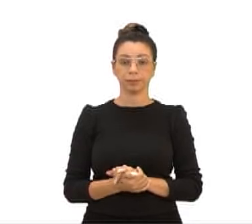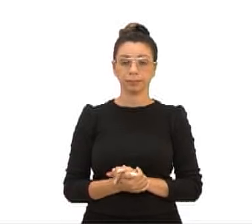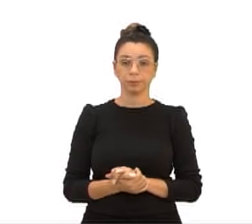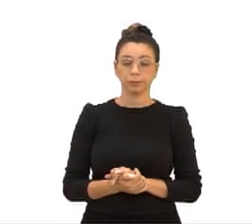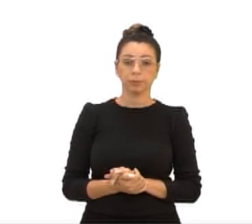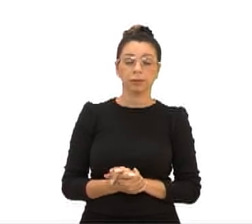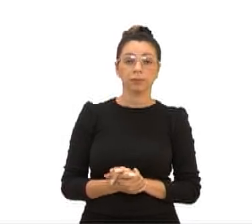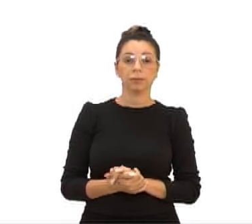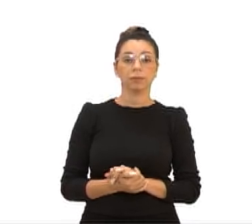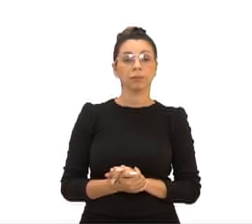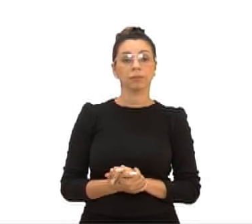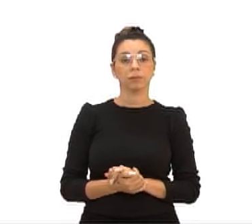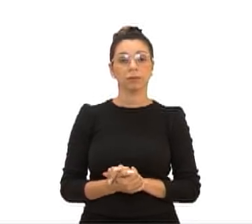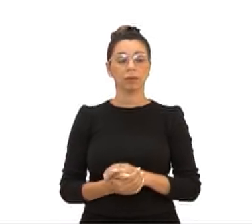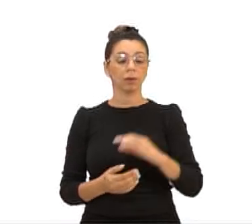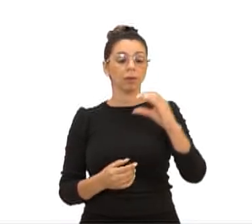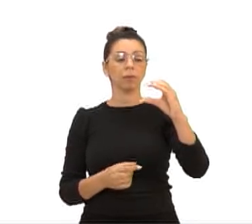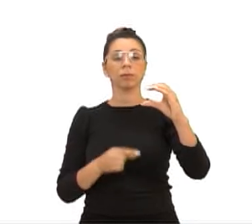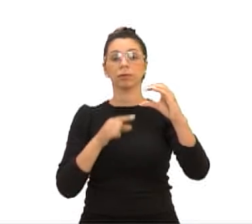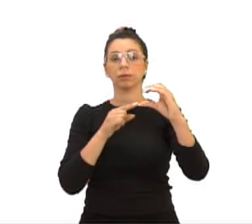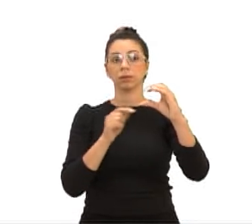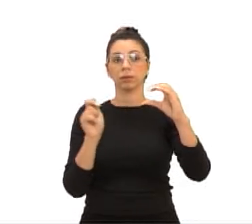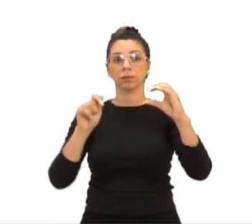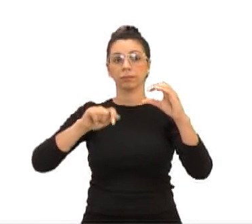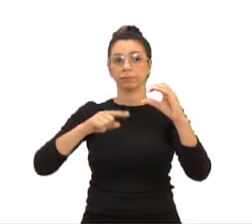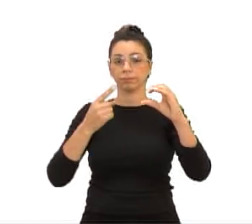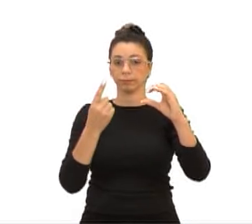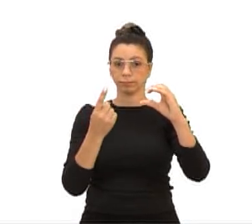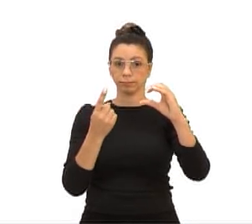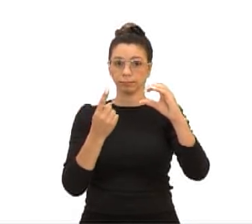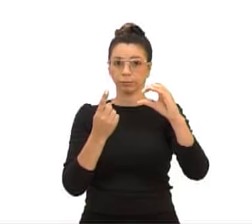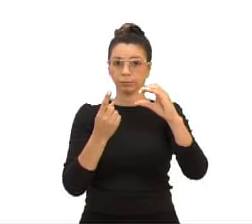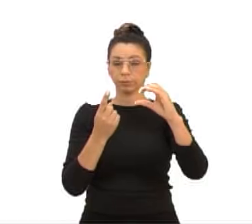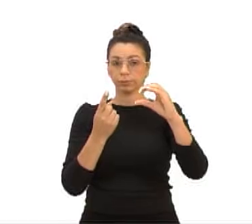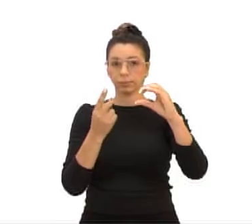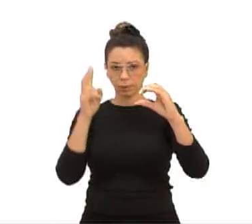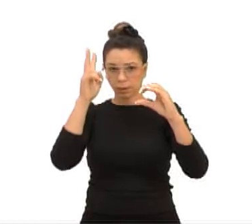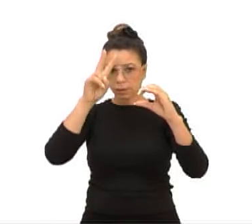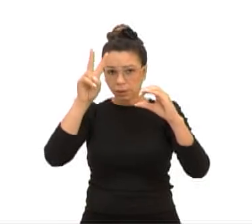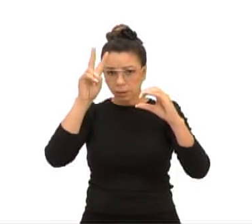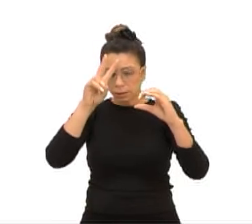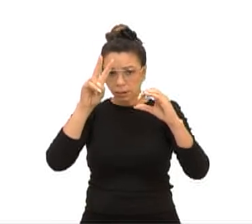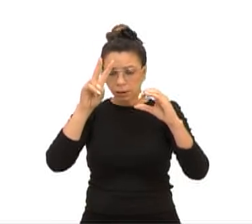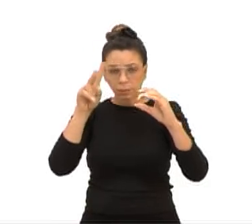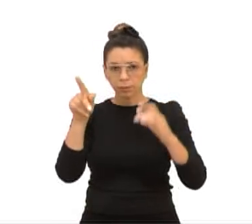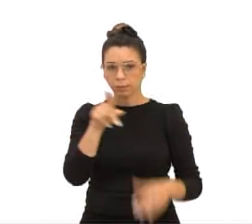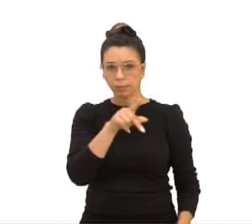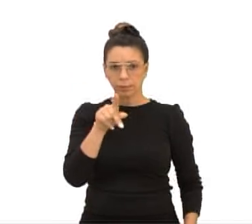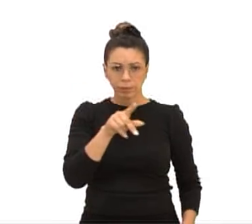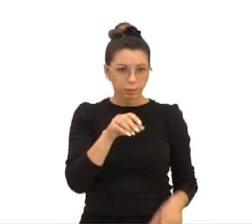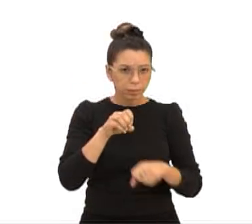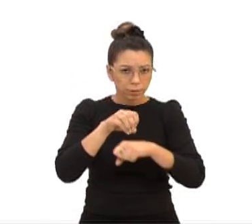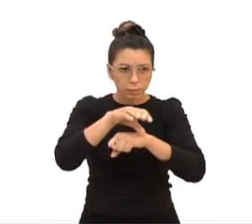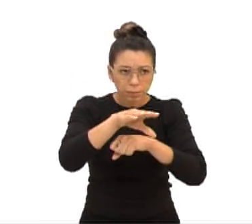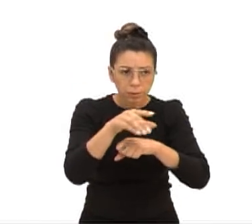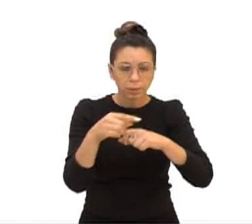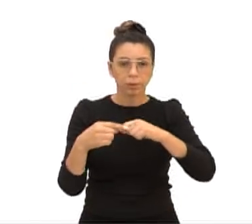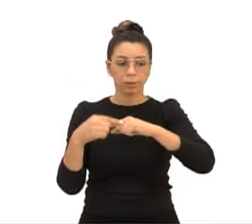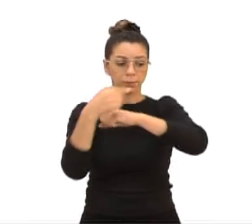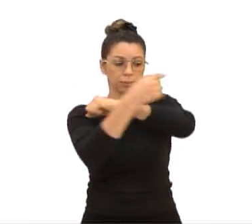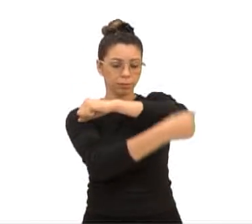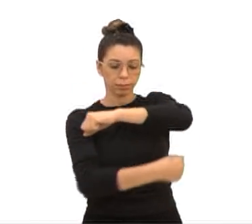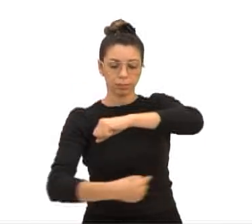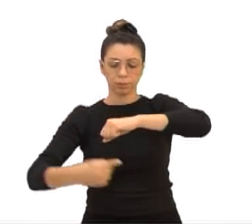o comprimento da primeira circunferência. Lembra que a professora falou? A primeira circunferência, o